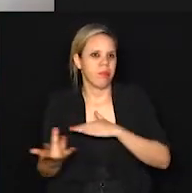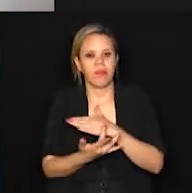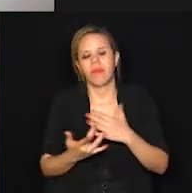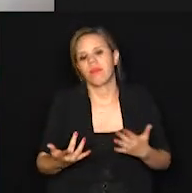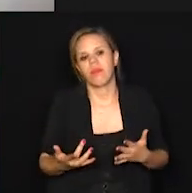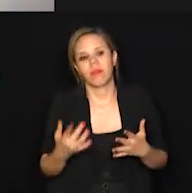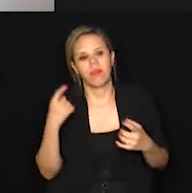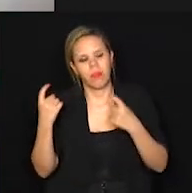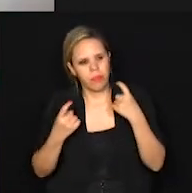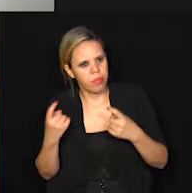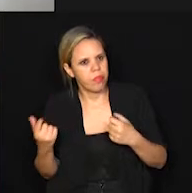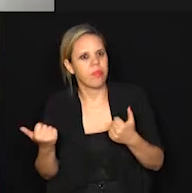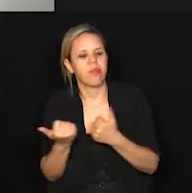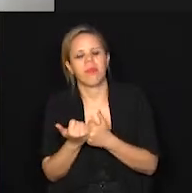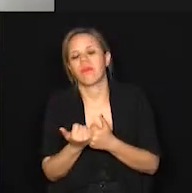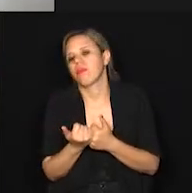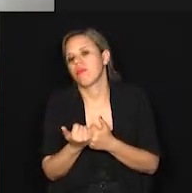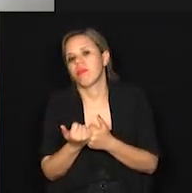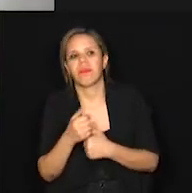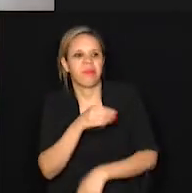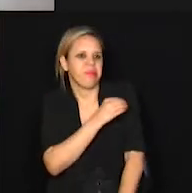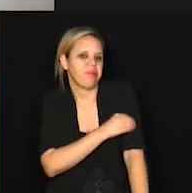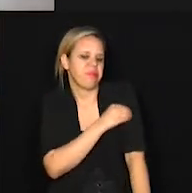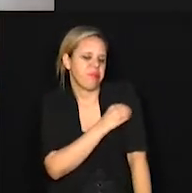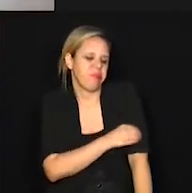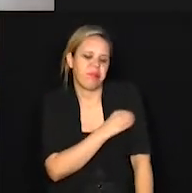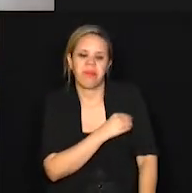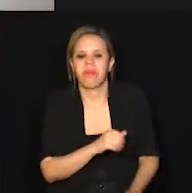está se colocando álcool, gel,